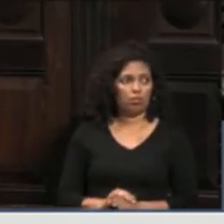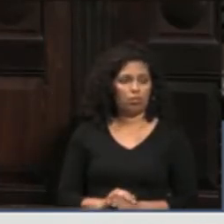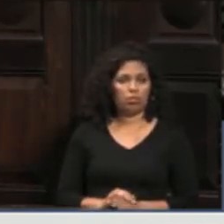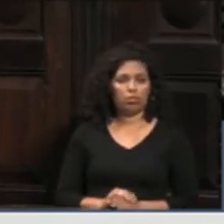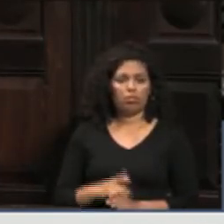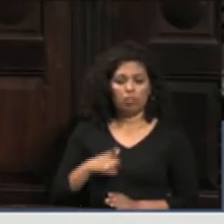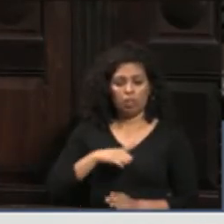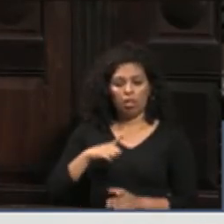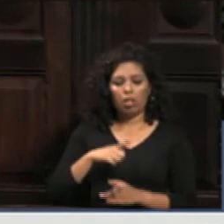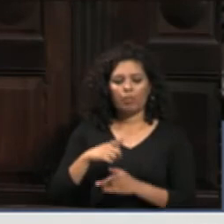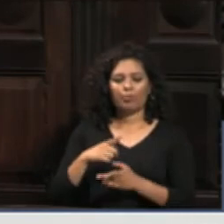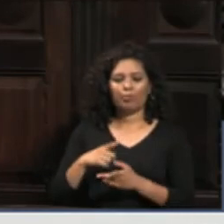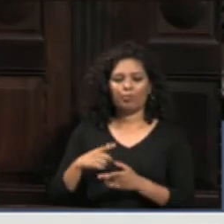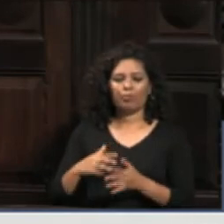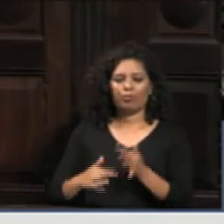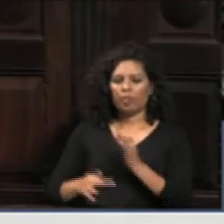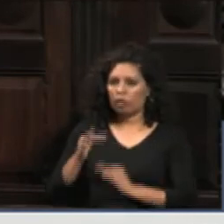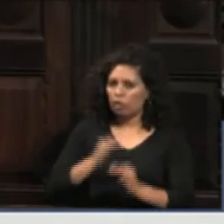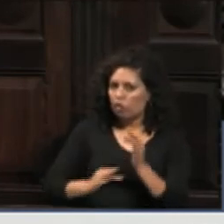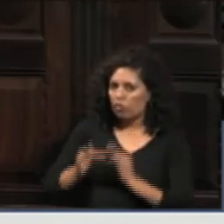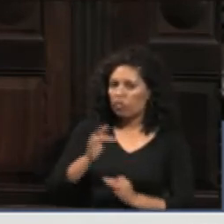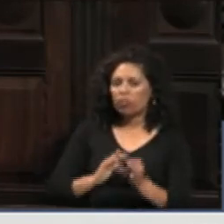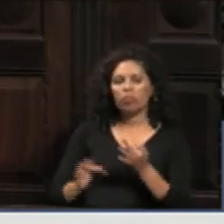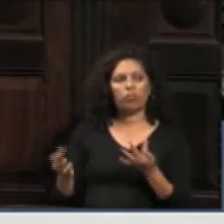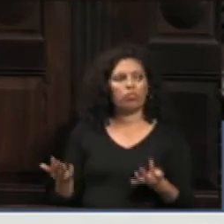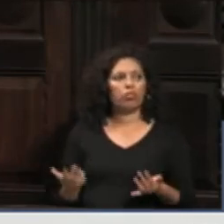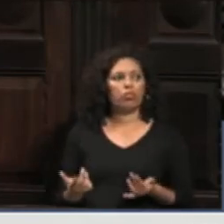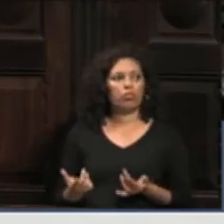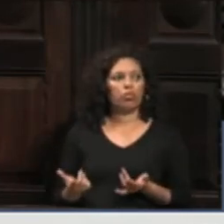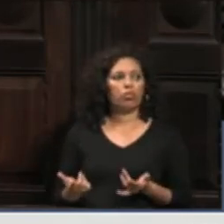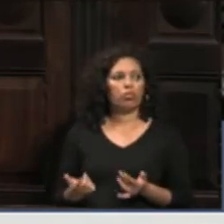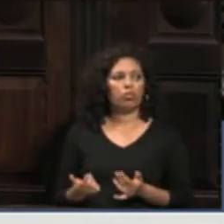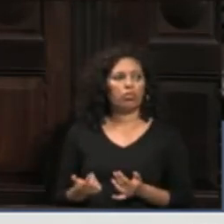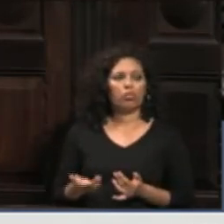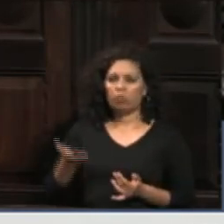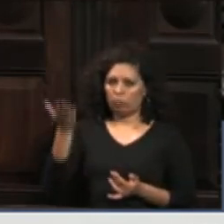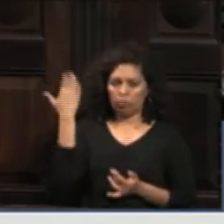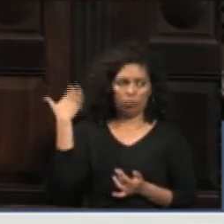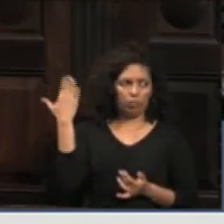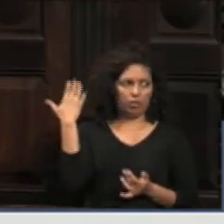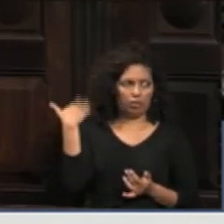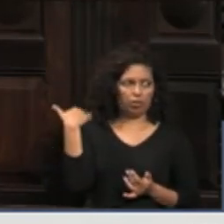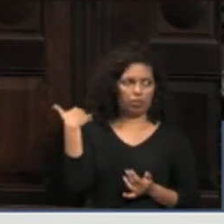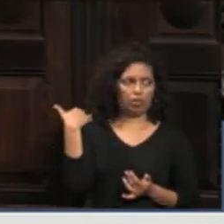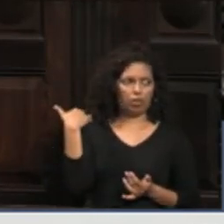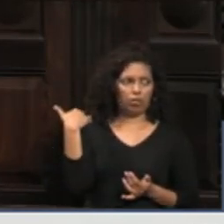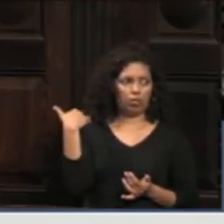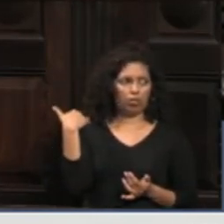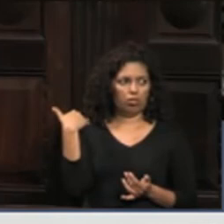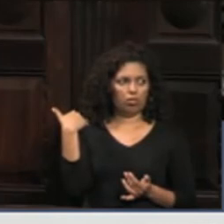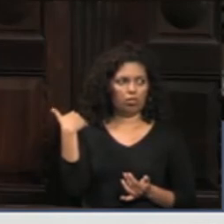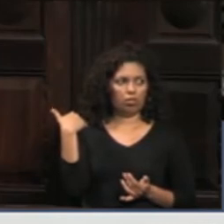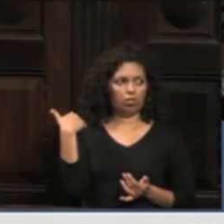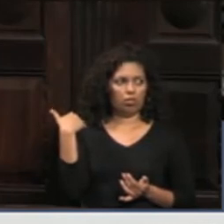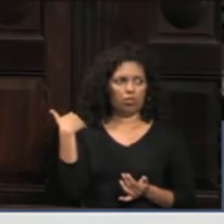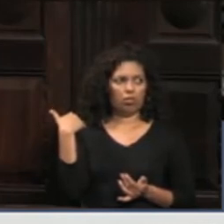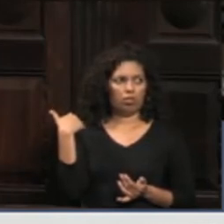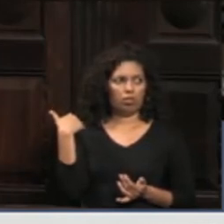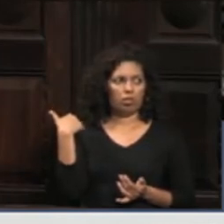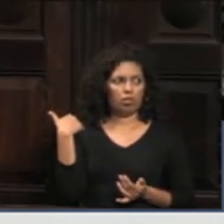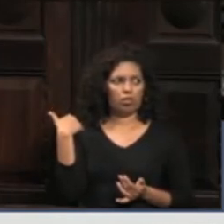aparatos tecnológicos. Ultimamente, nós estamos tendo conhecimento